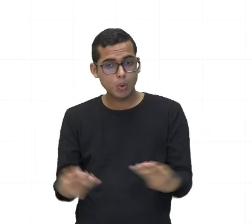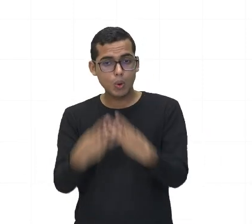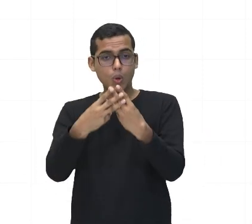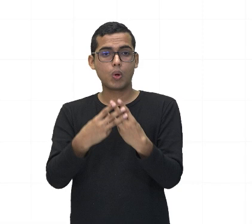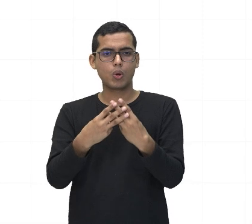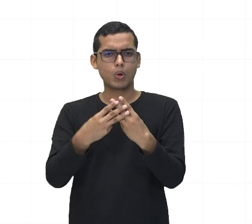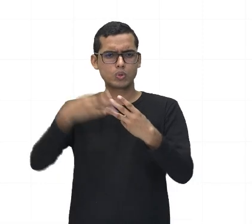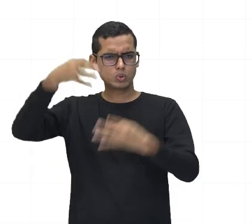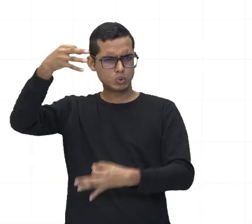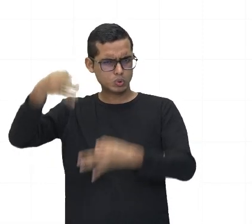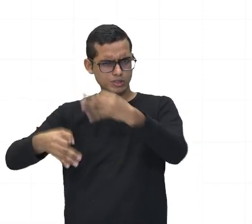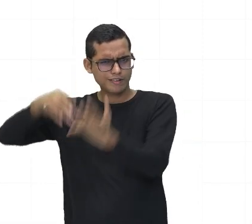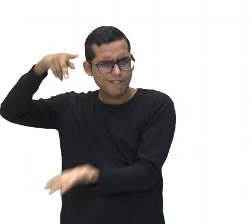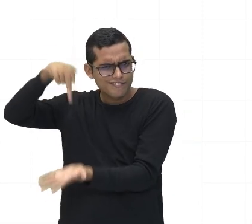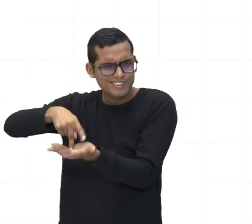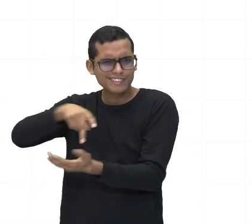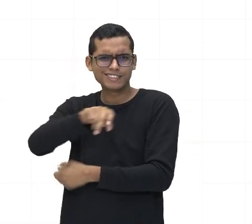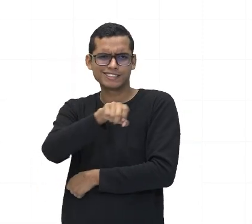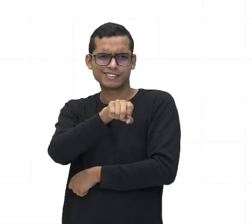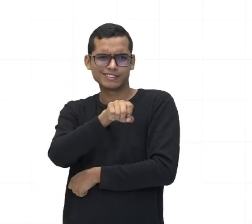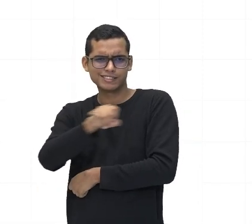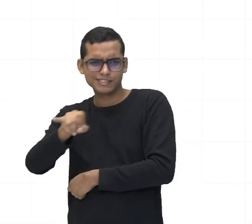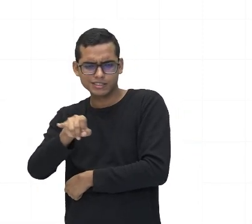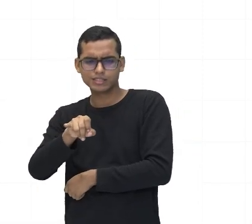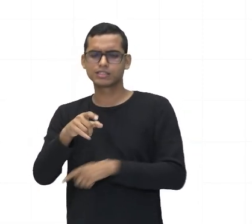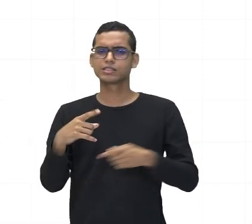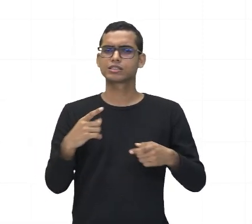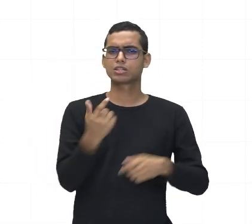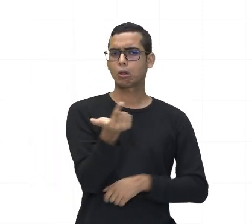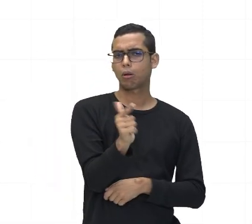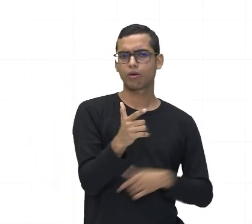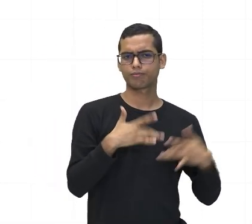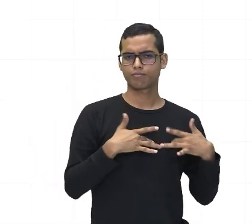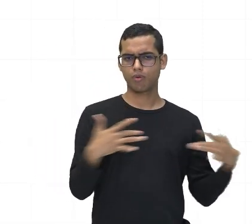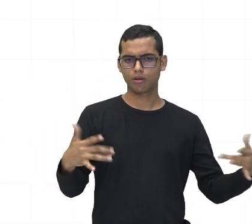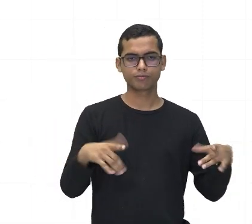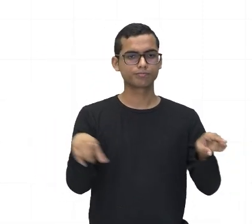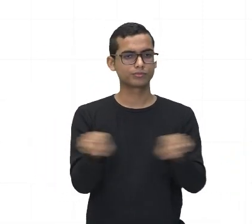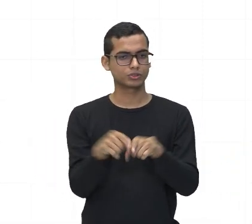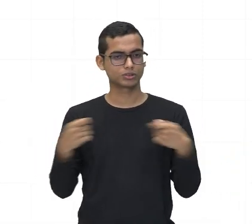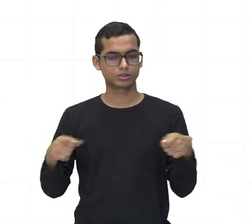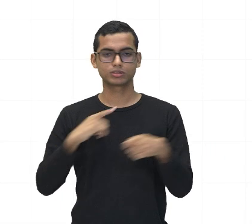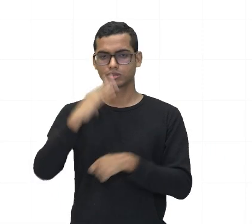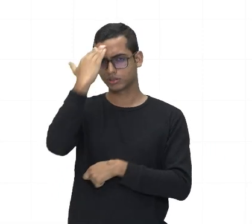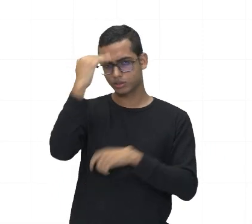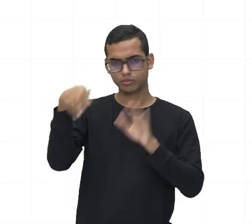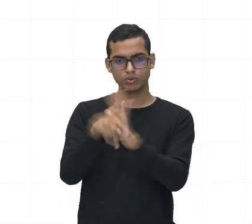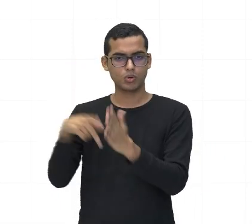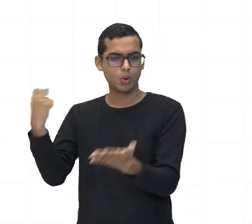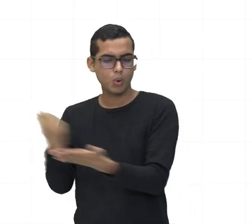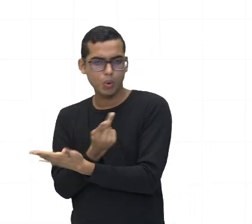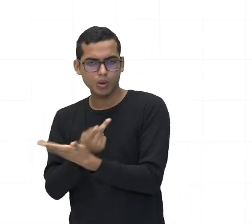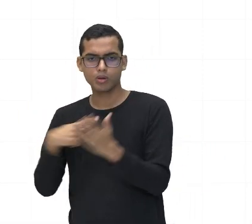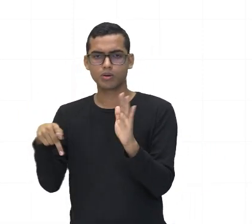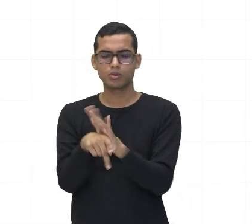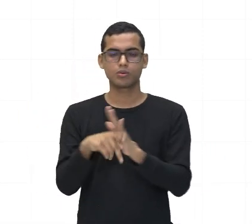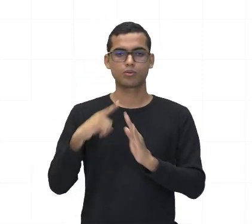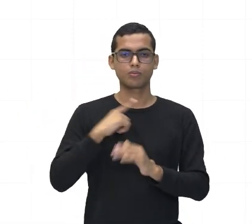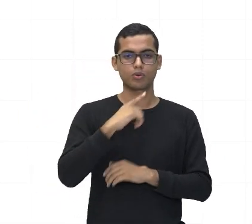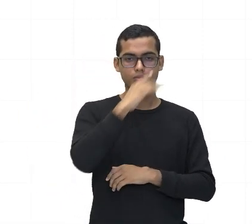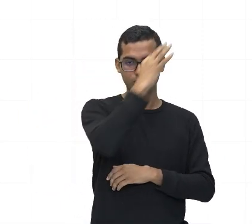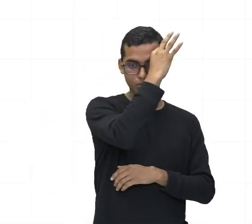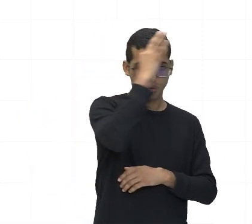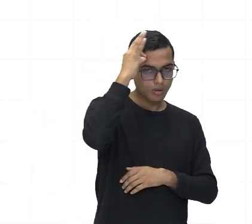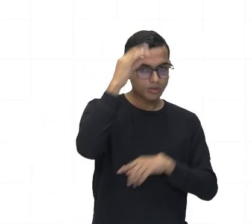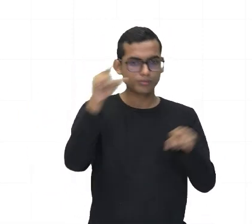justiça verdadeira se esta não vier acompanhada de compaixão. Ela deve saber distinguir o erro do dolo entre coerção e liberdade